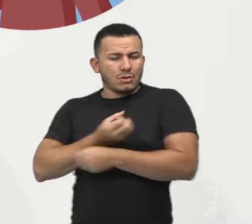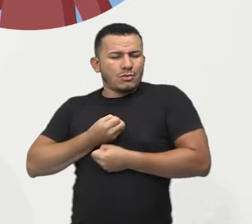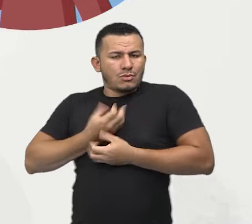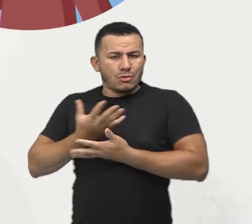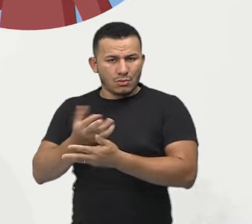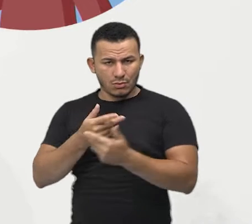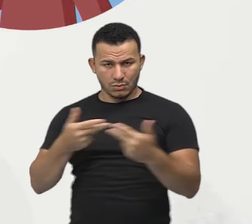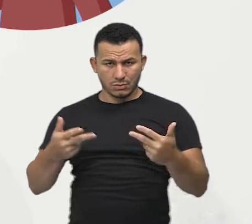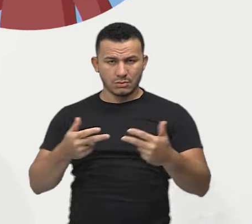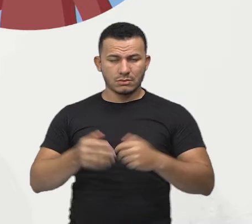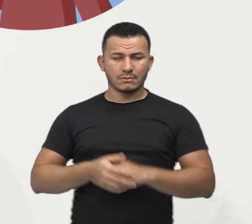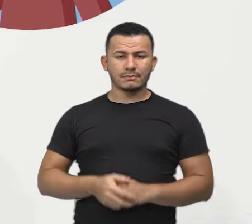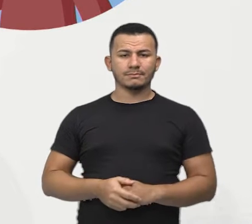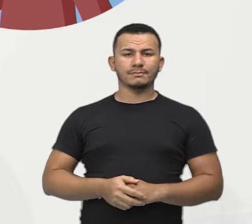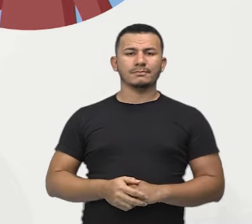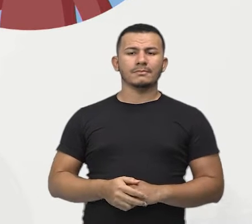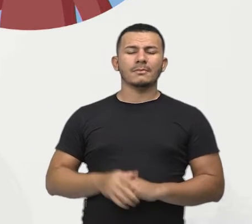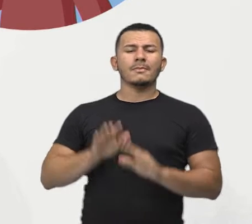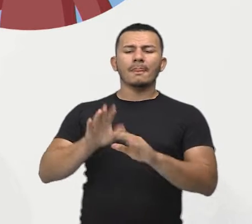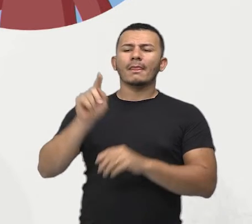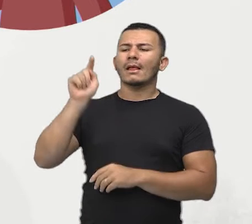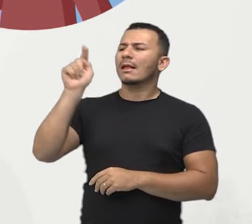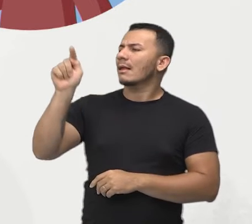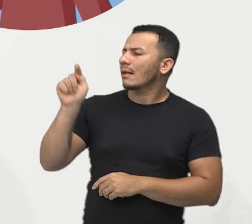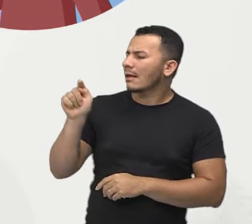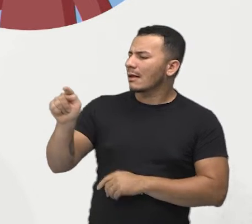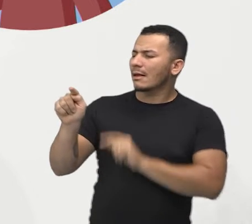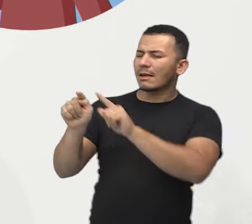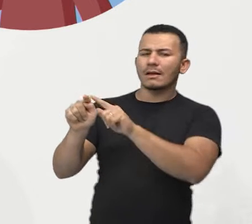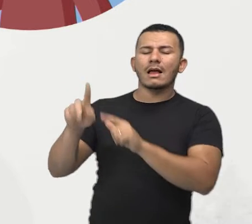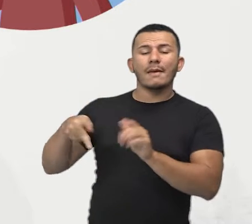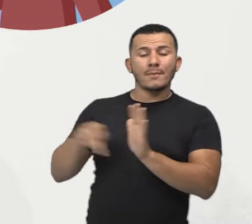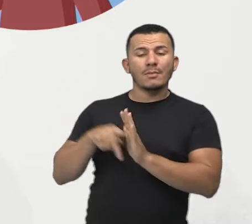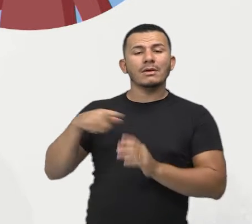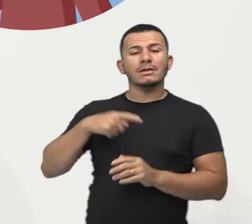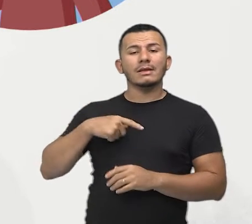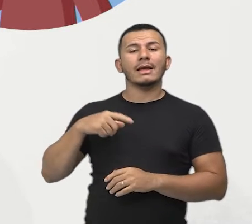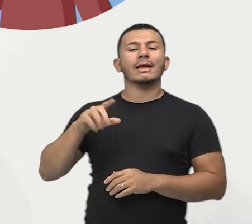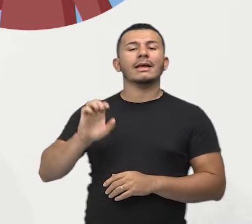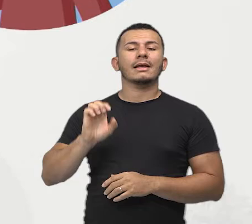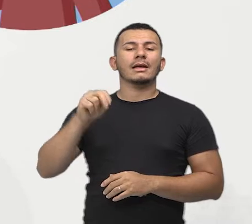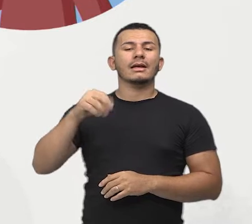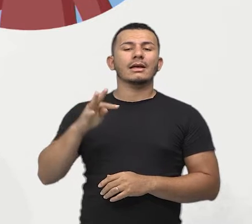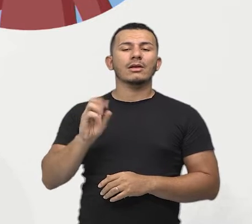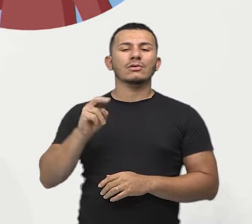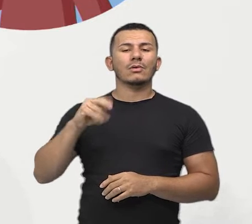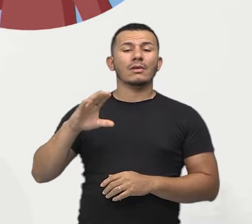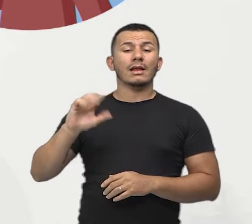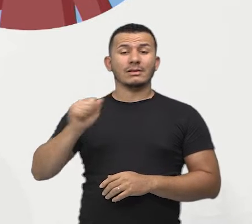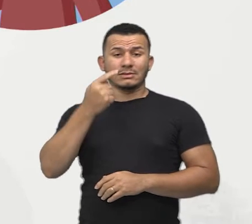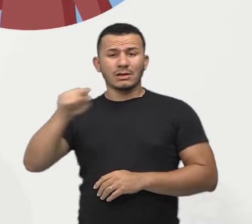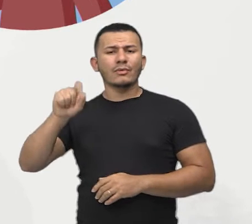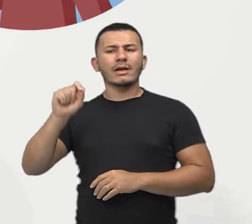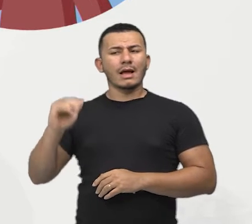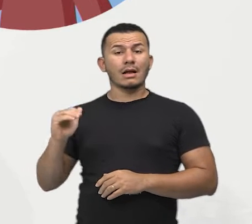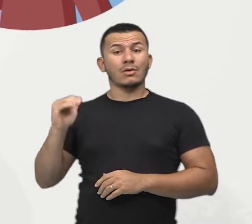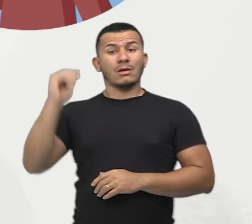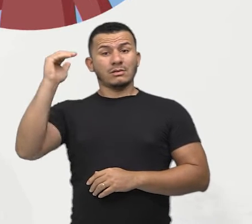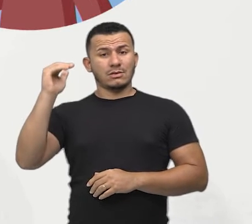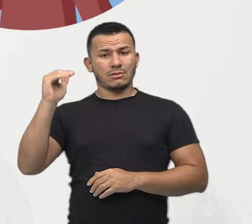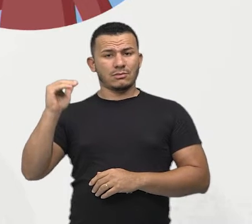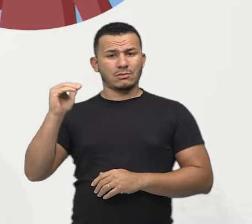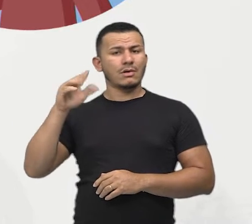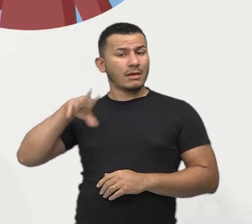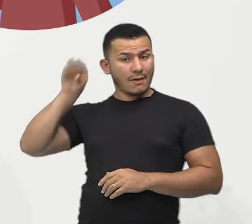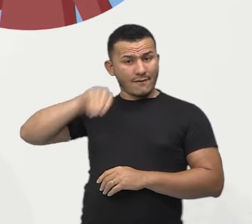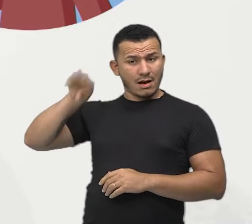exclamativa. E percebo que este ponto de exclamação vai sinalizar uma entonação para a gente diferente. Olha o nosso